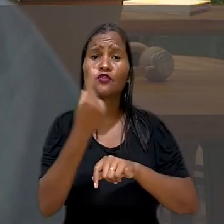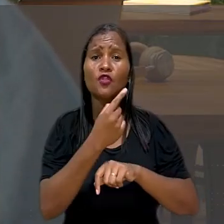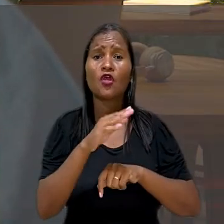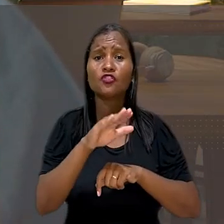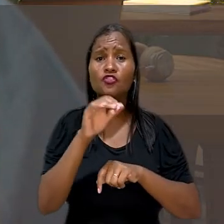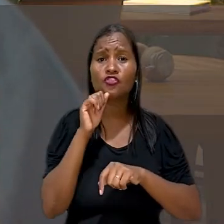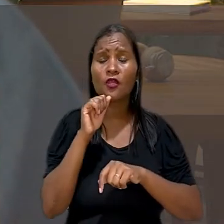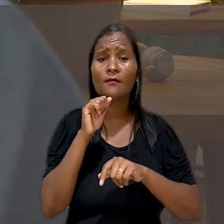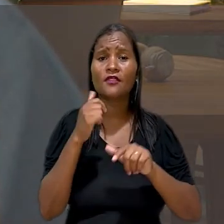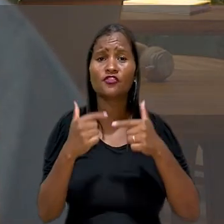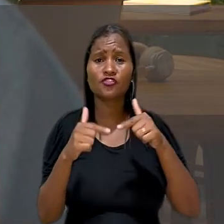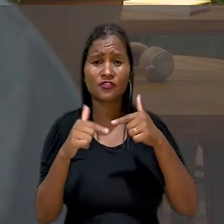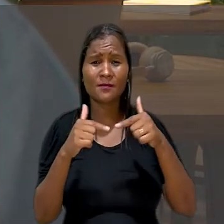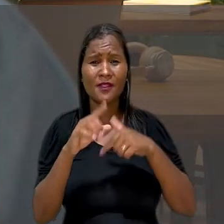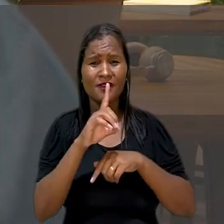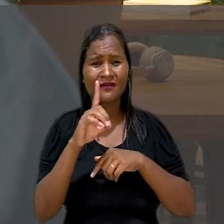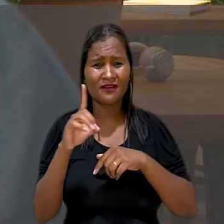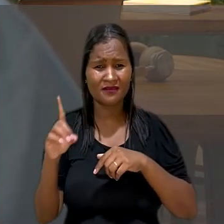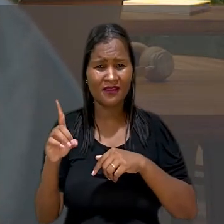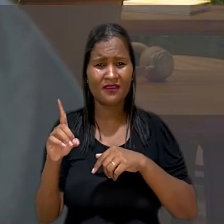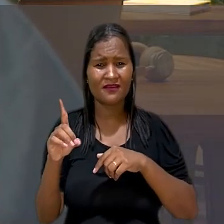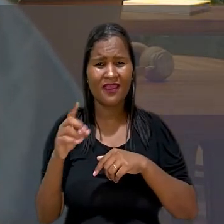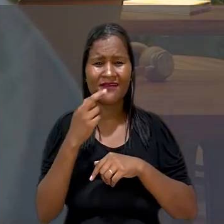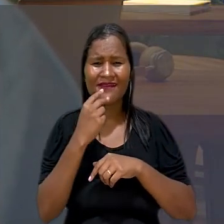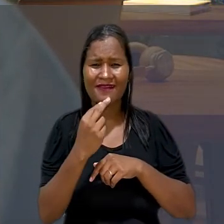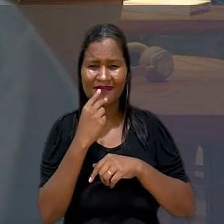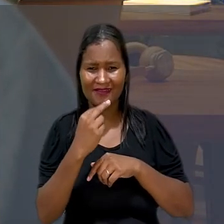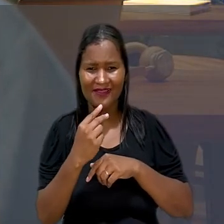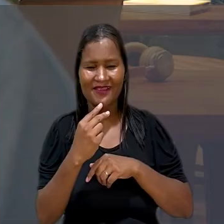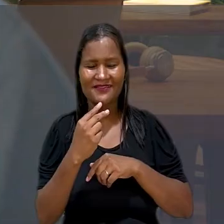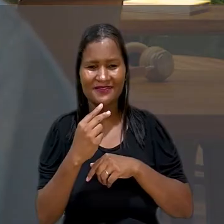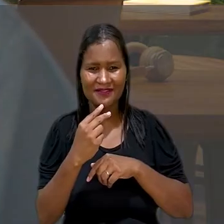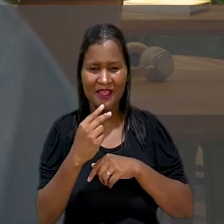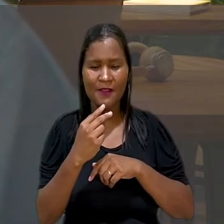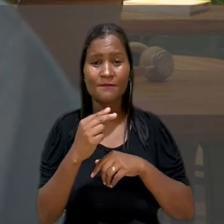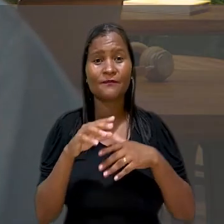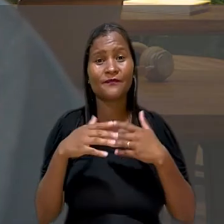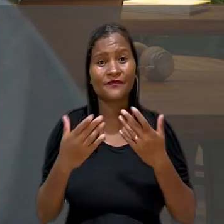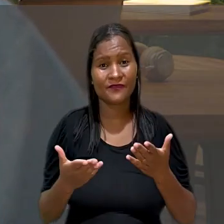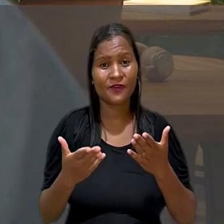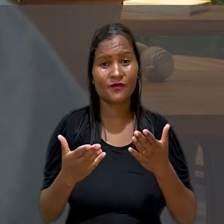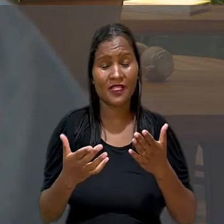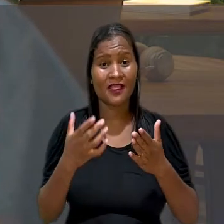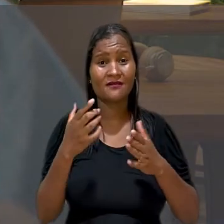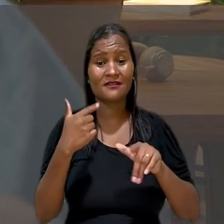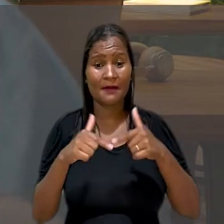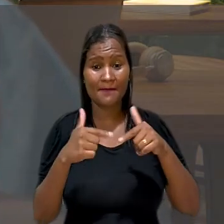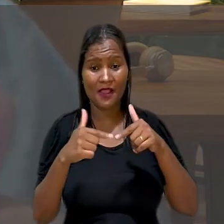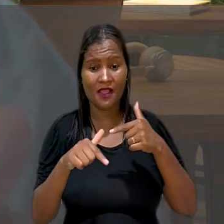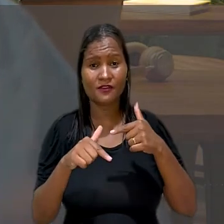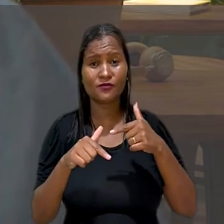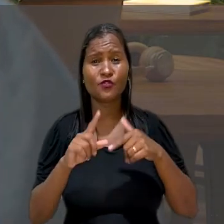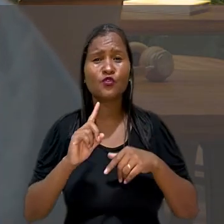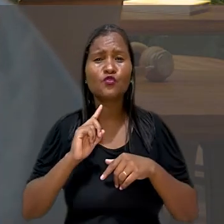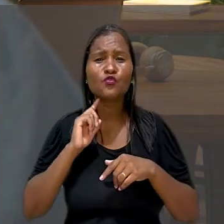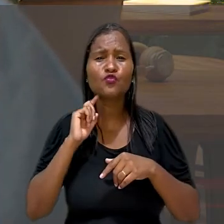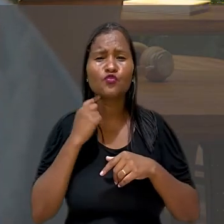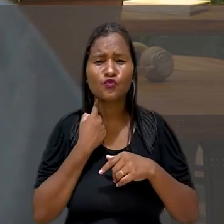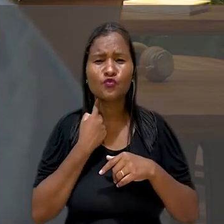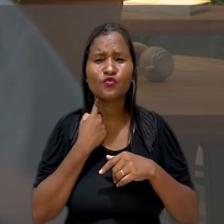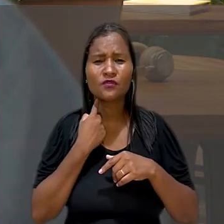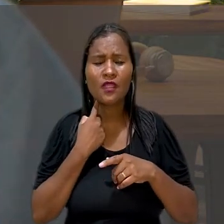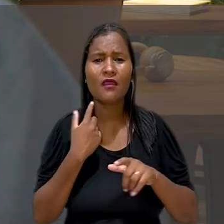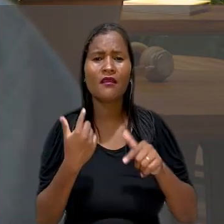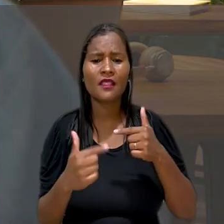de empregos DDD, que é do inglês, Dirty Dangerous Dump. ou seja, empregos sujos,